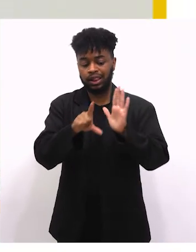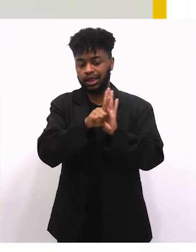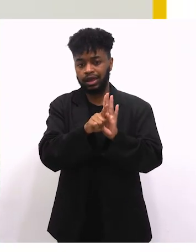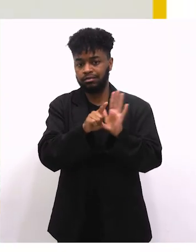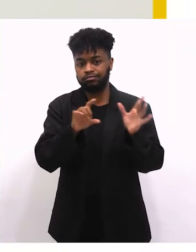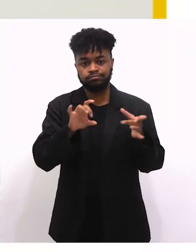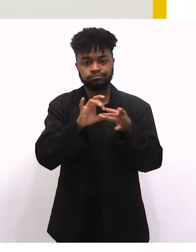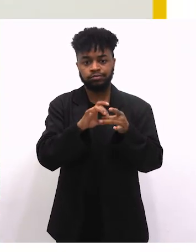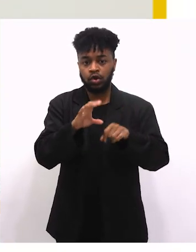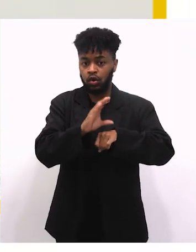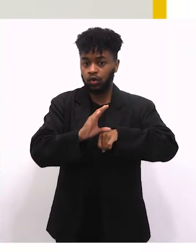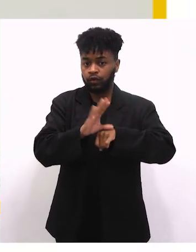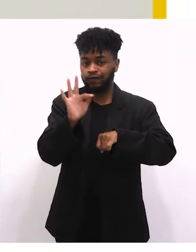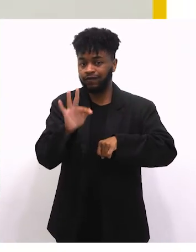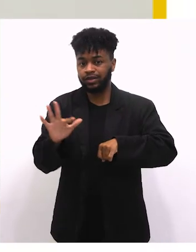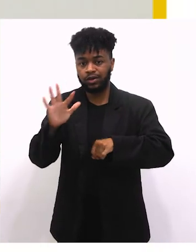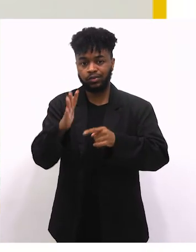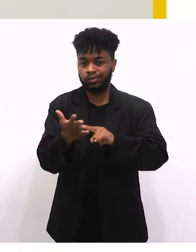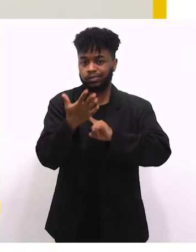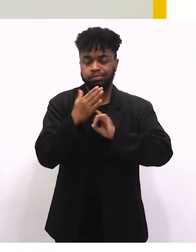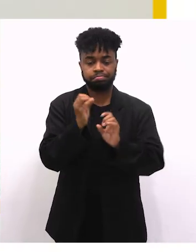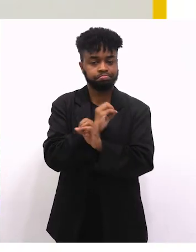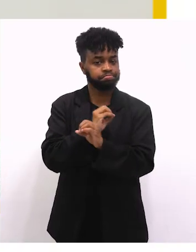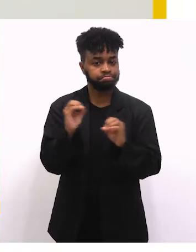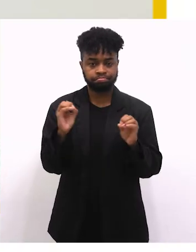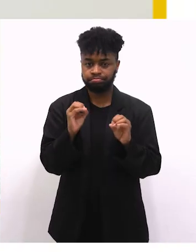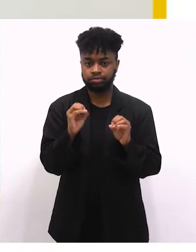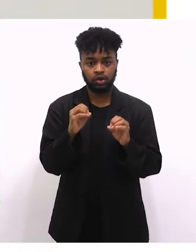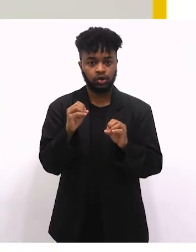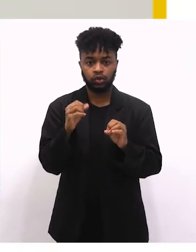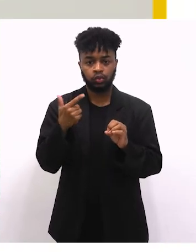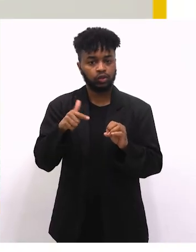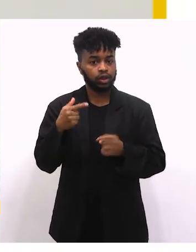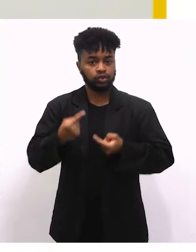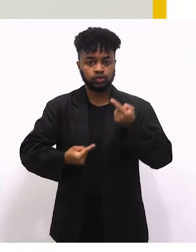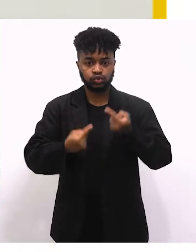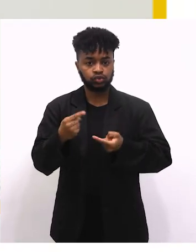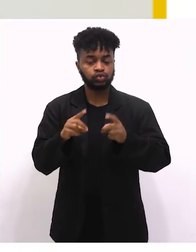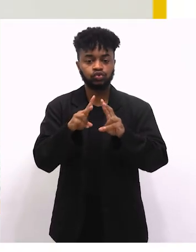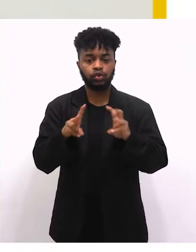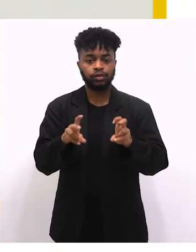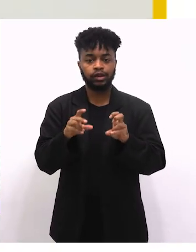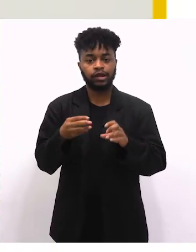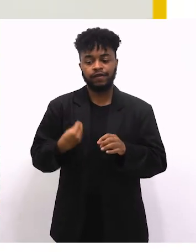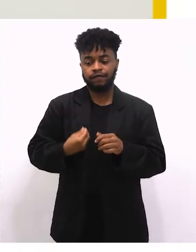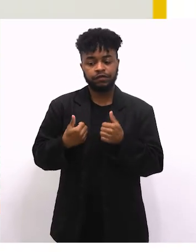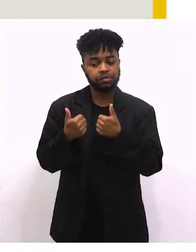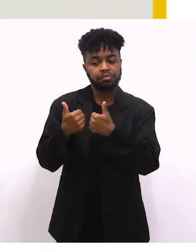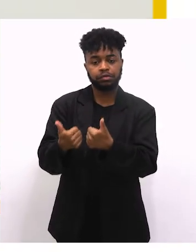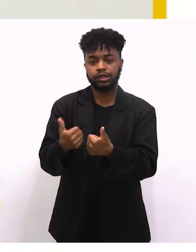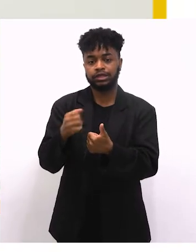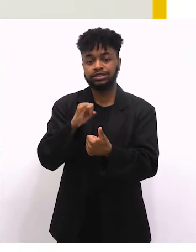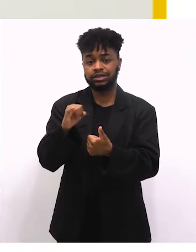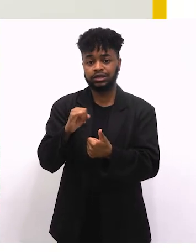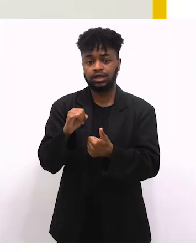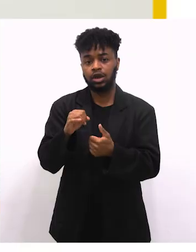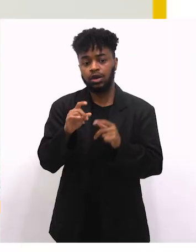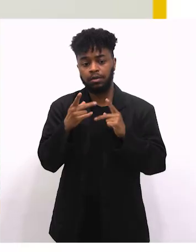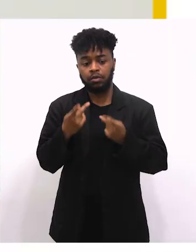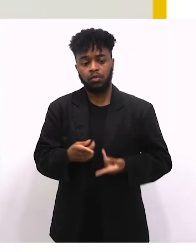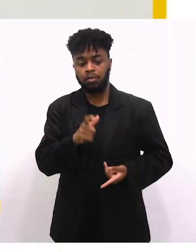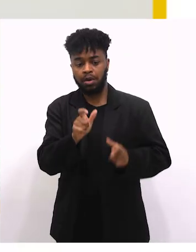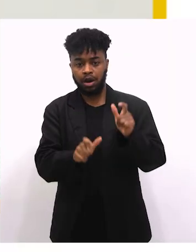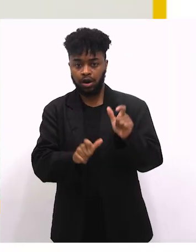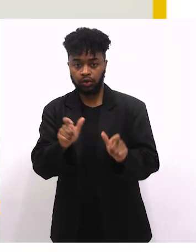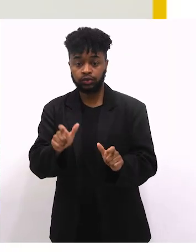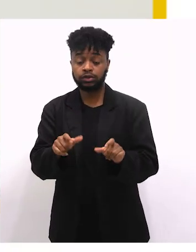nossa própria Constituição Federal, que traz ali o princípio da dignidade da pessoa